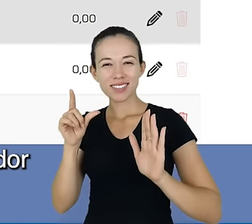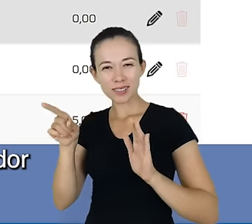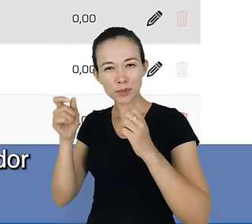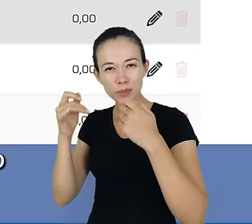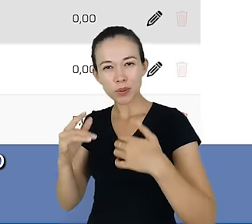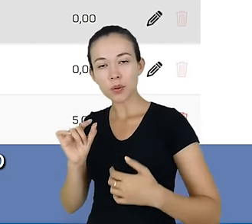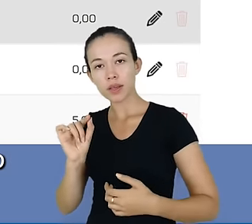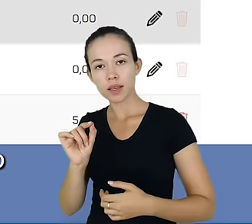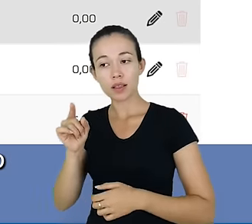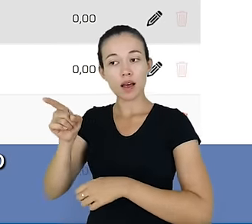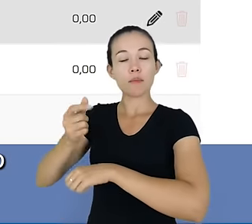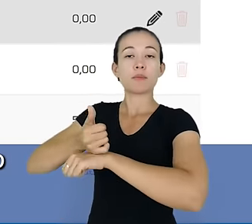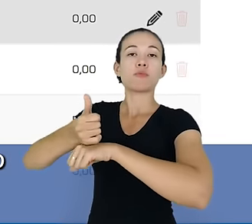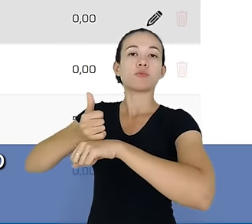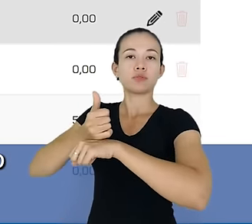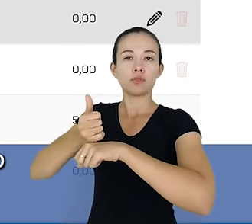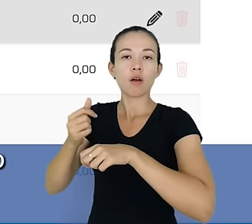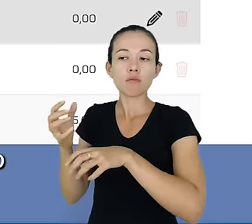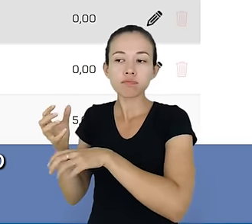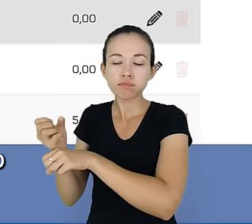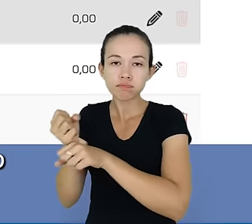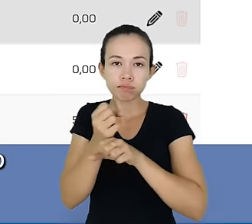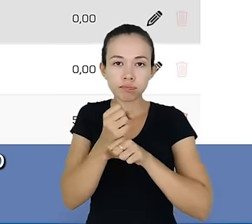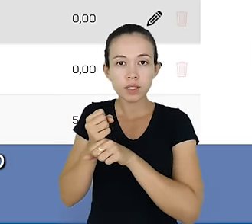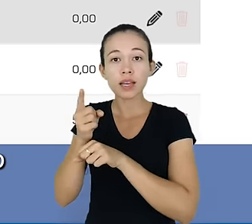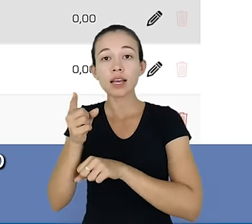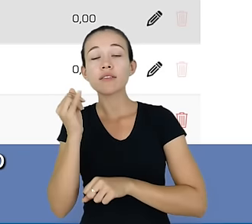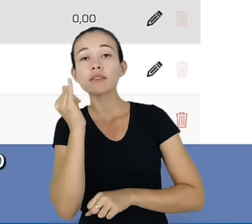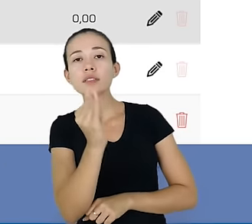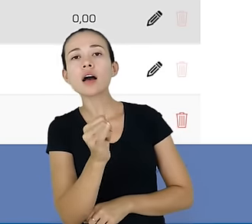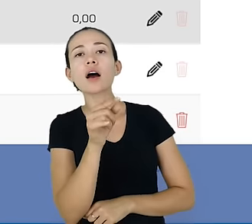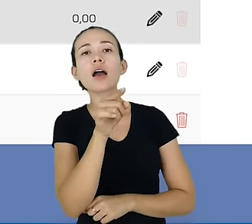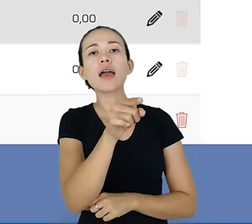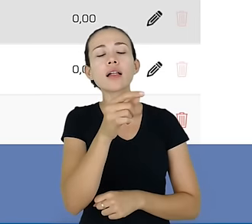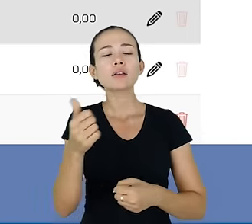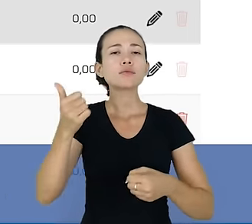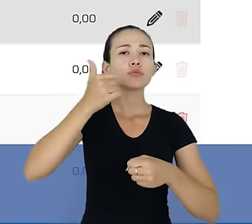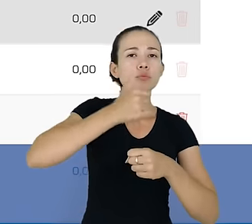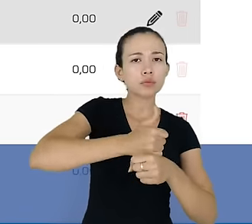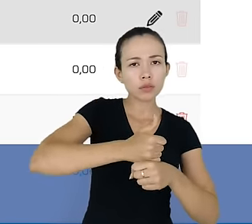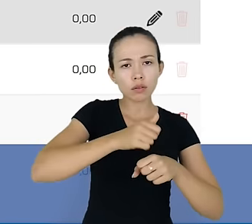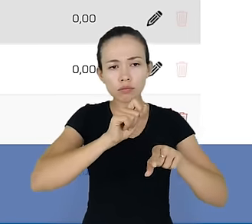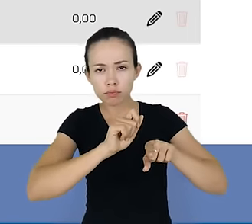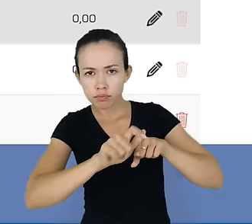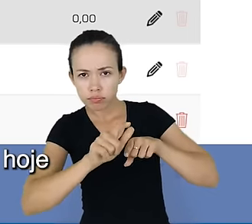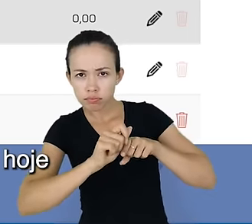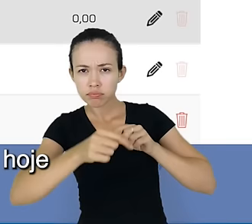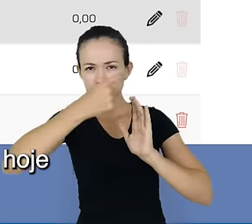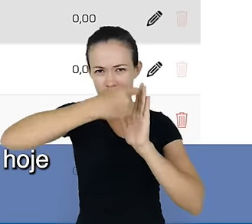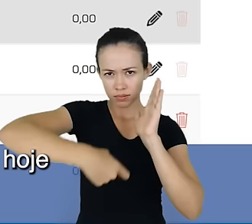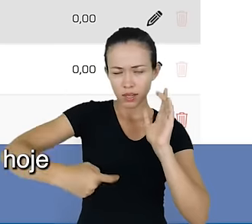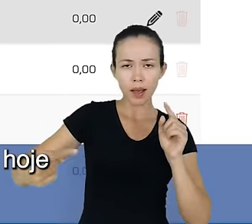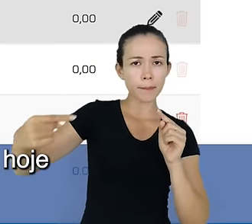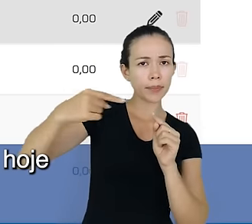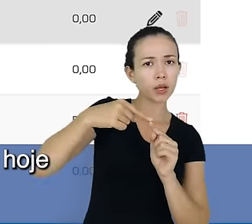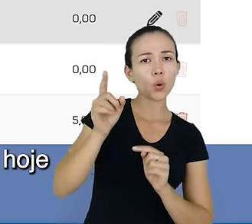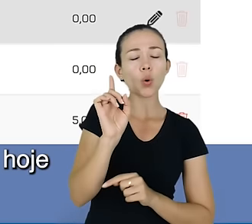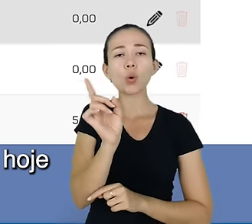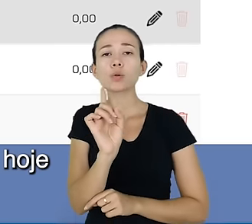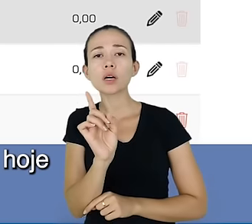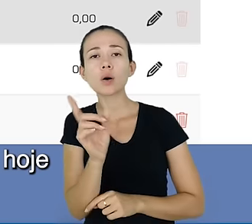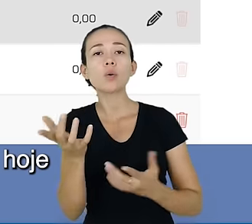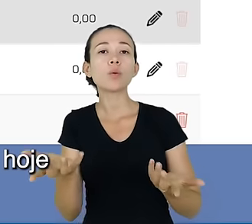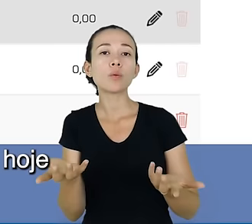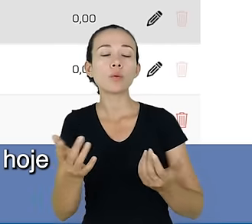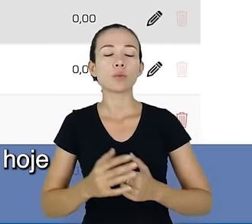respaldo ele que vai dizer se é substituição tributária ou não e quando é a substituição tributária até adiantando um